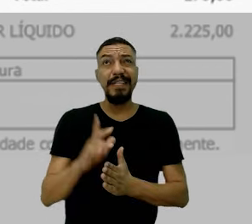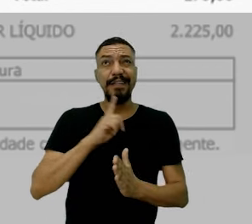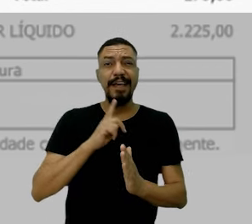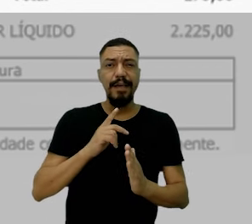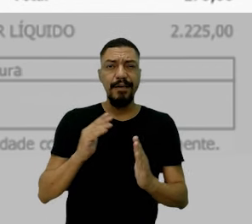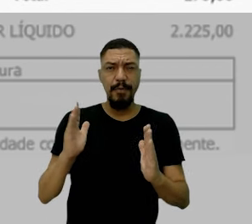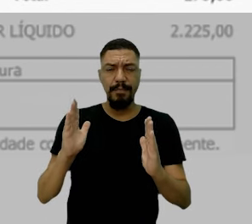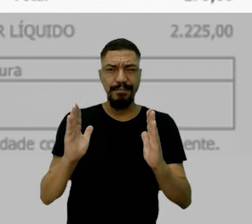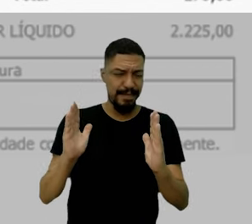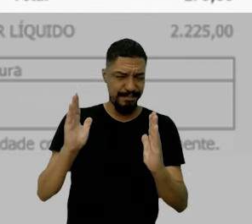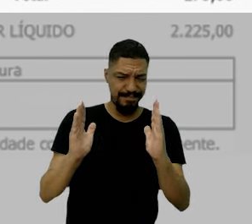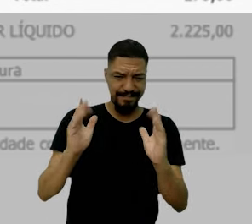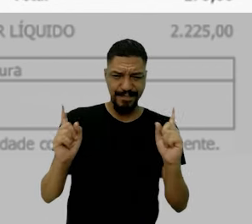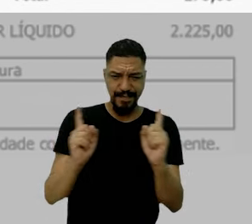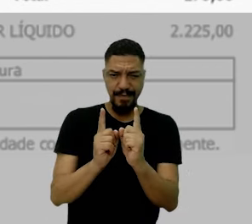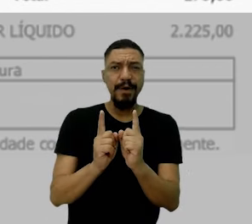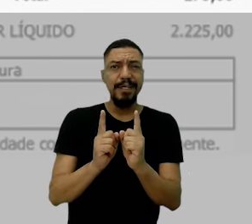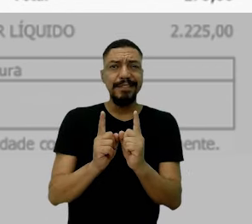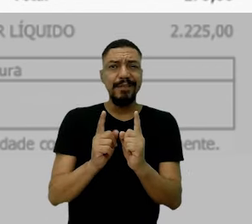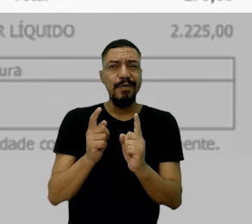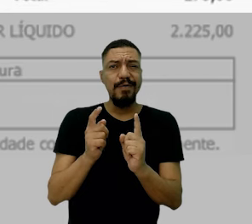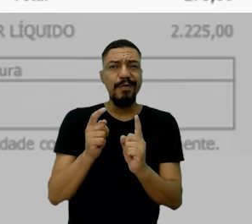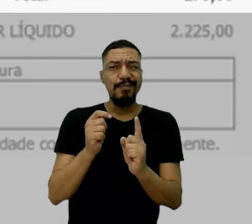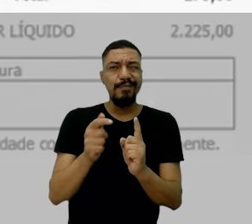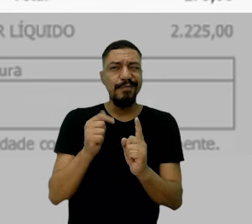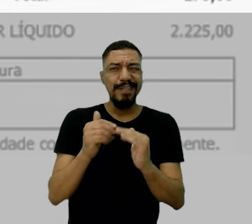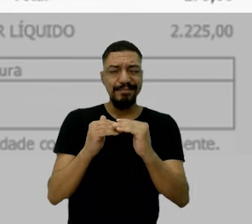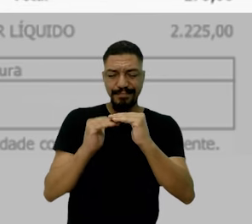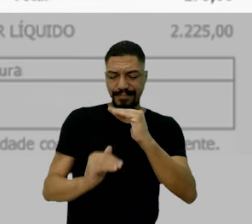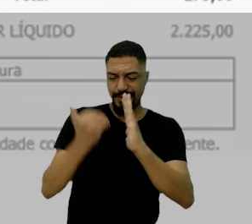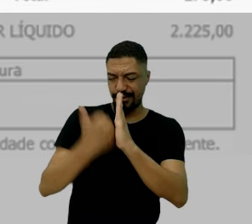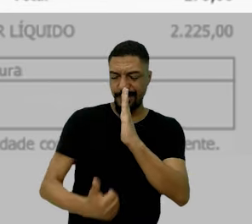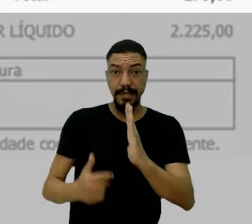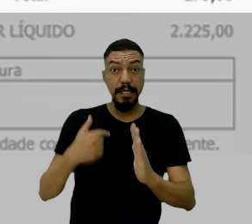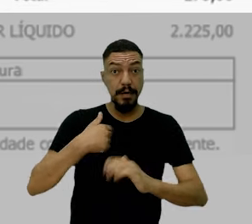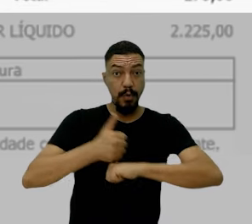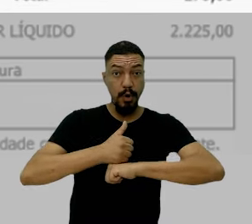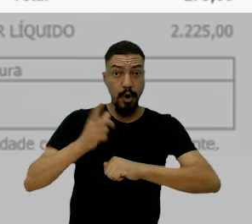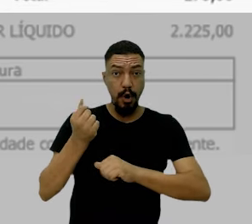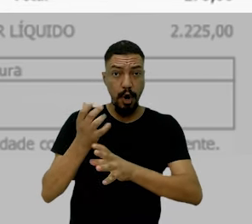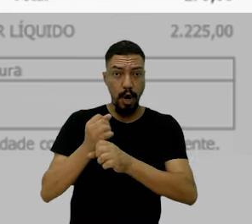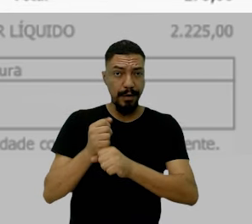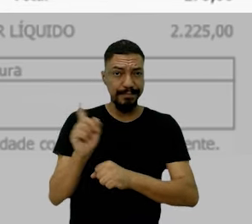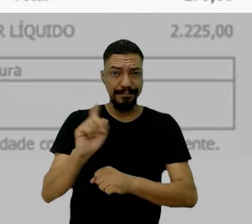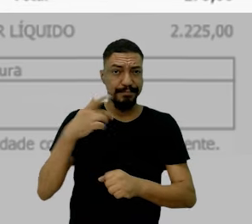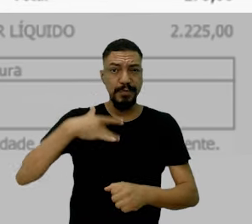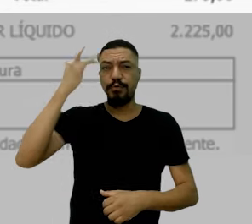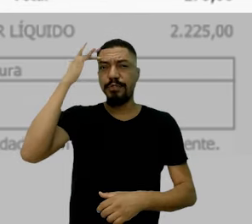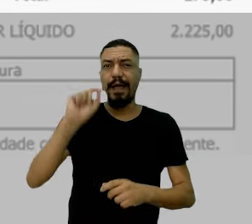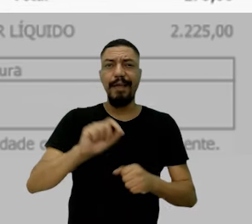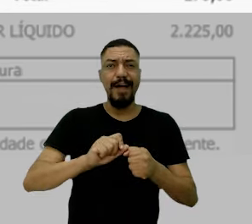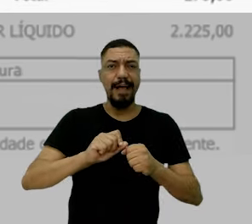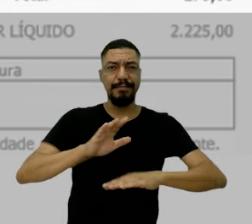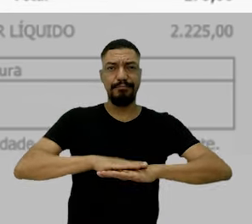Existe uma faixa muito pequena que é praticamente isento. Assim, eu não sou contadora, tá? Eu até brinquei, né? Não